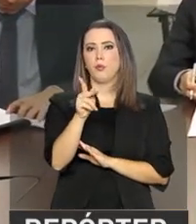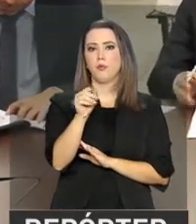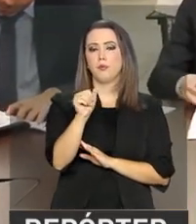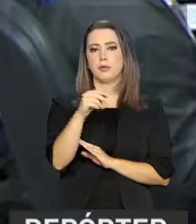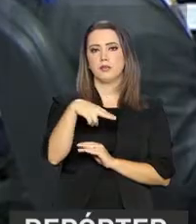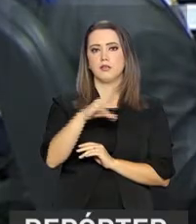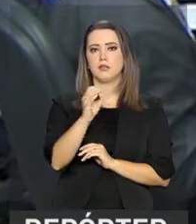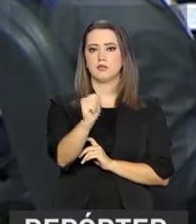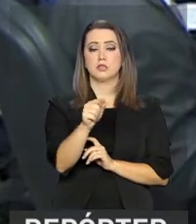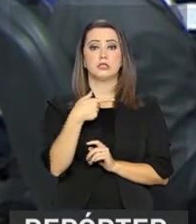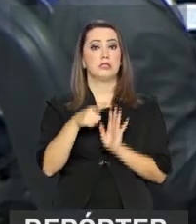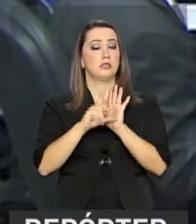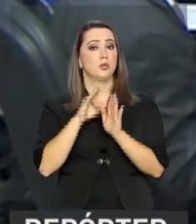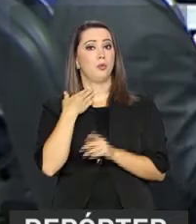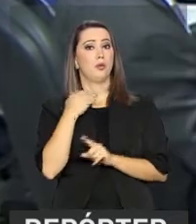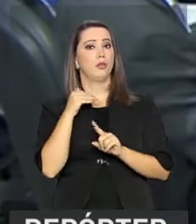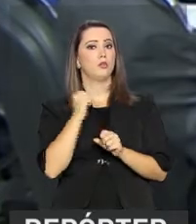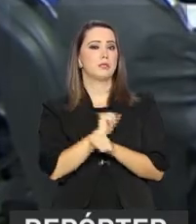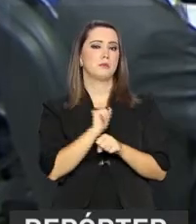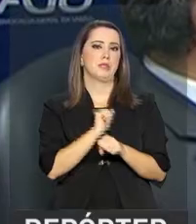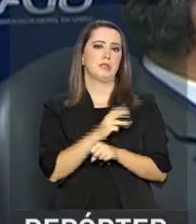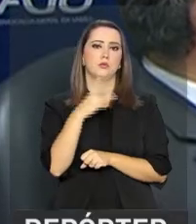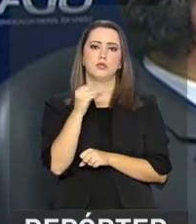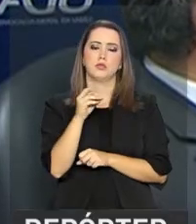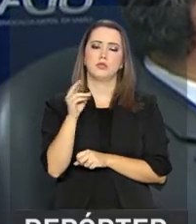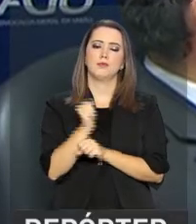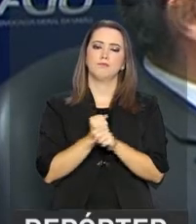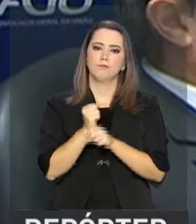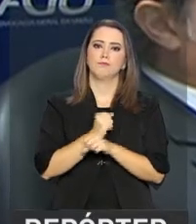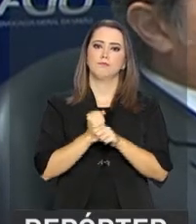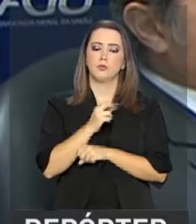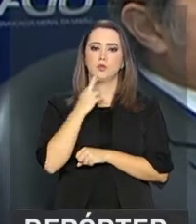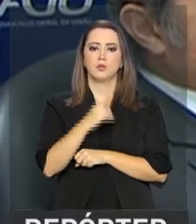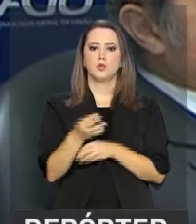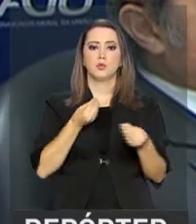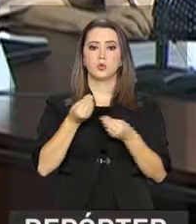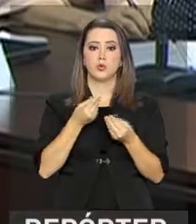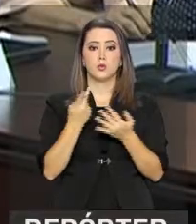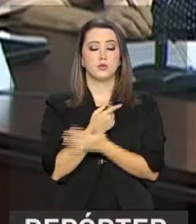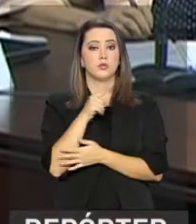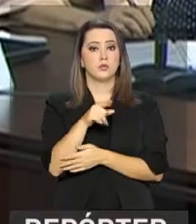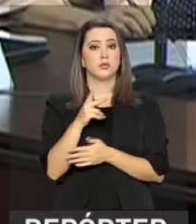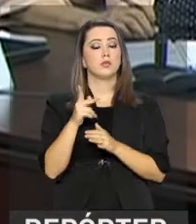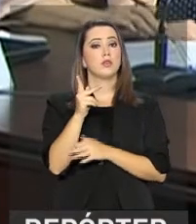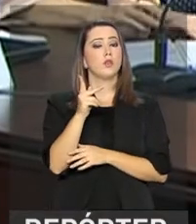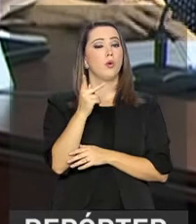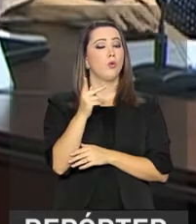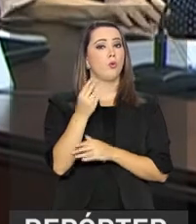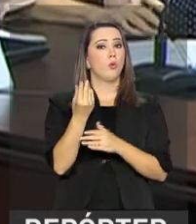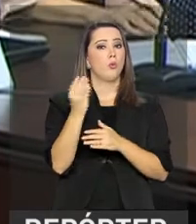justiça que aguardavam há quase 30 anos uma resposta sobre a correção da poupança durante os planos econômicos